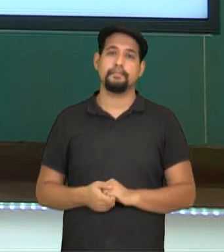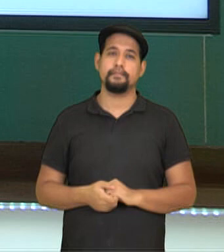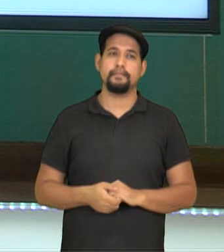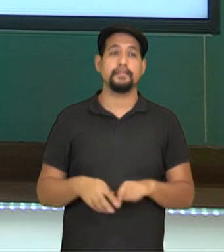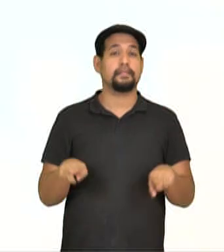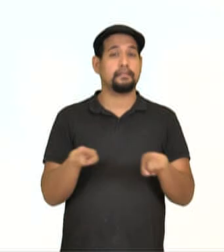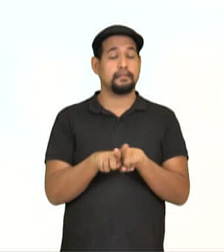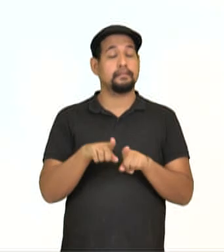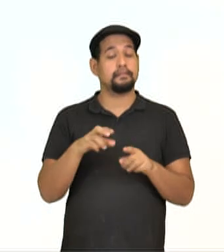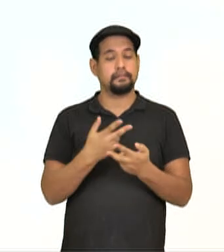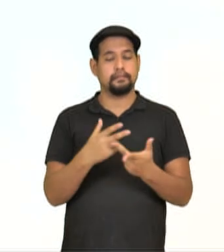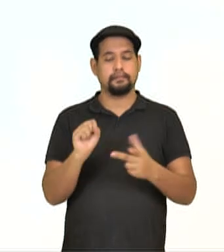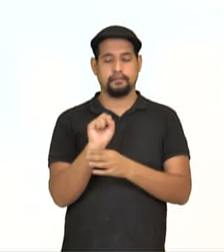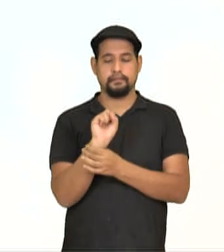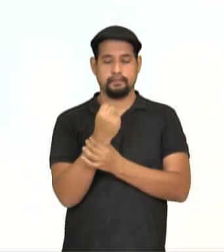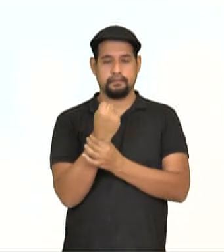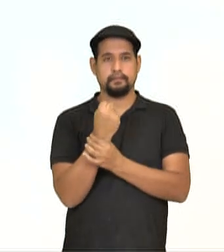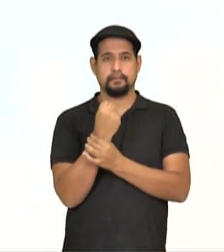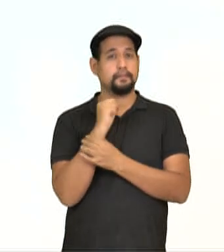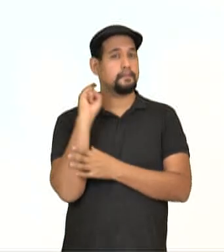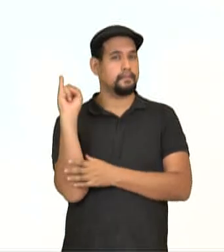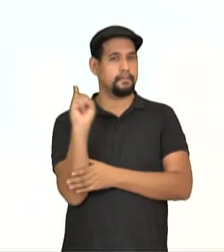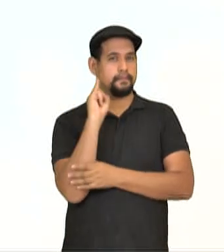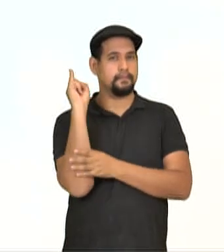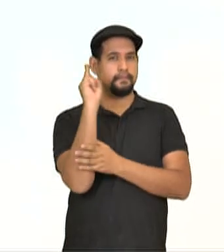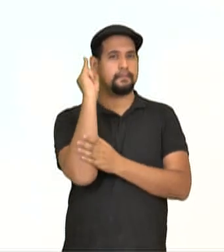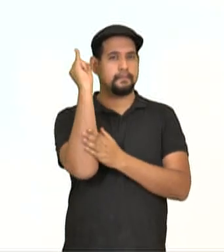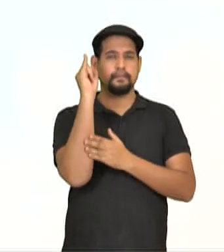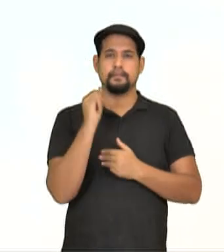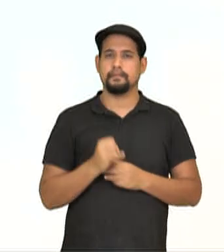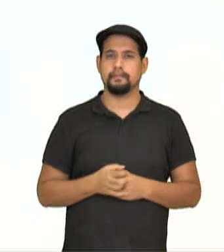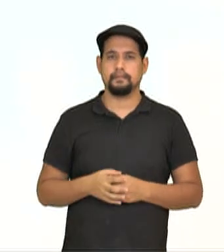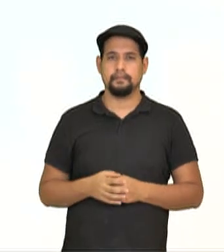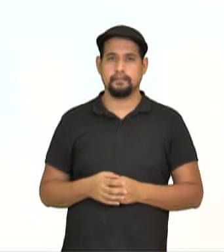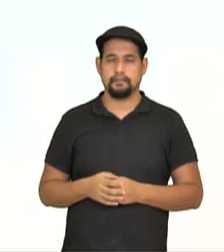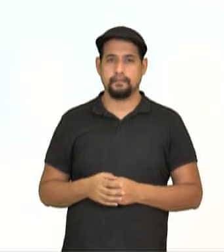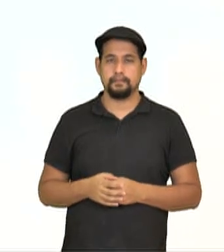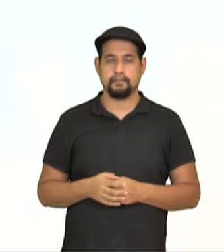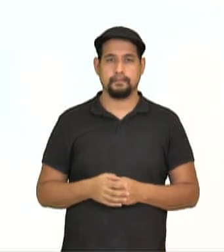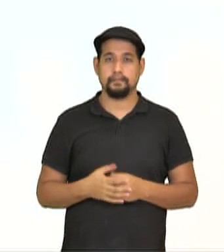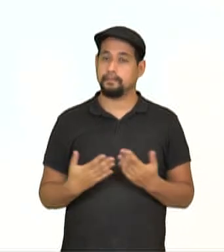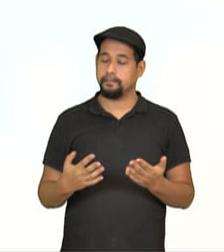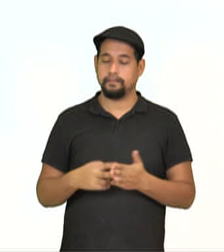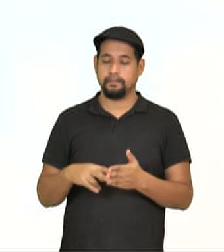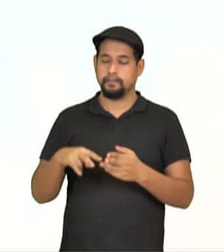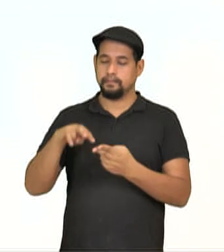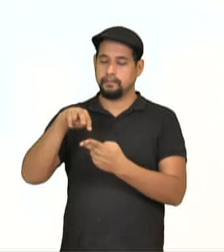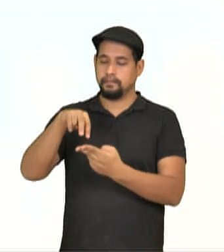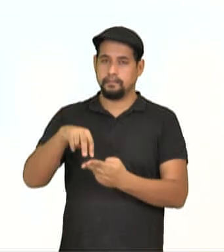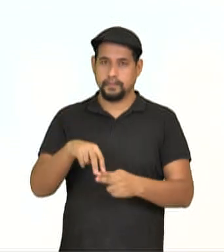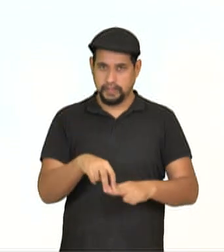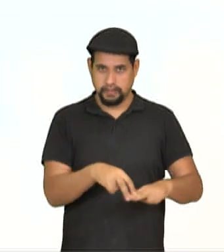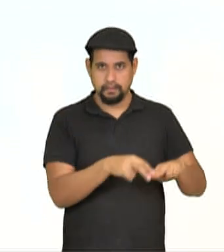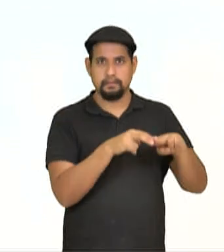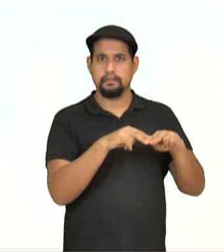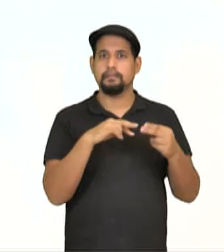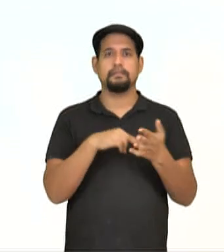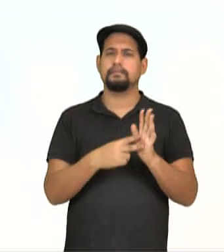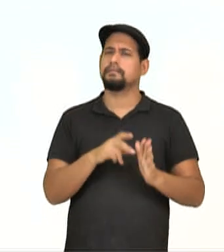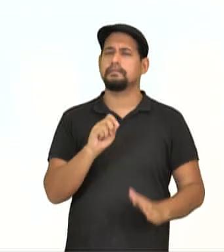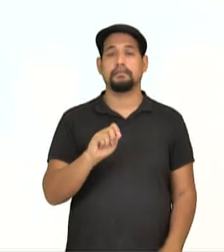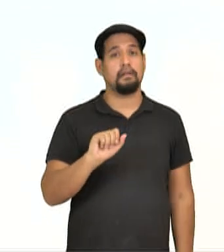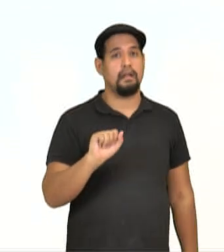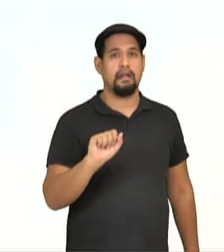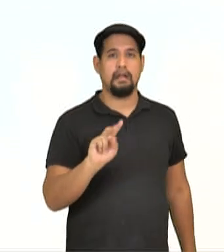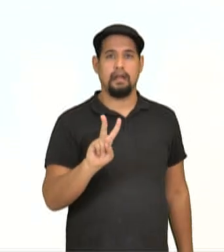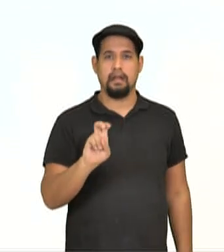Itens de segurança, muito importante isso. Lembrando que o skate é uma prática de aventura e